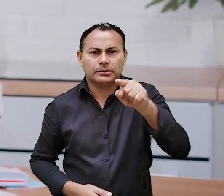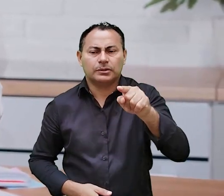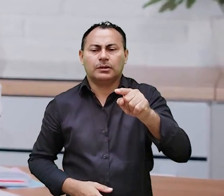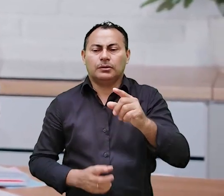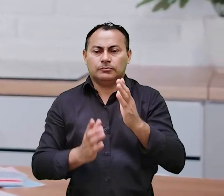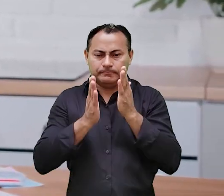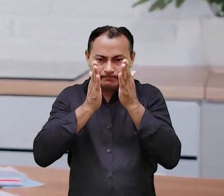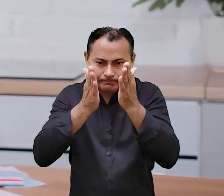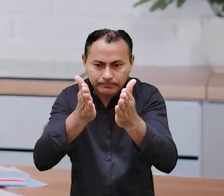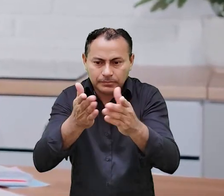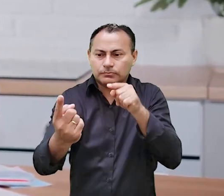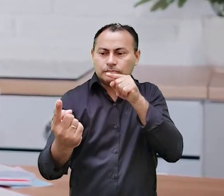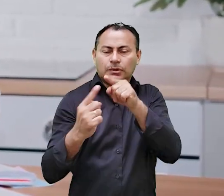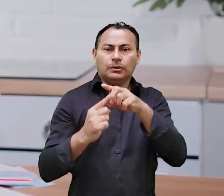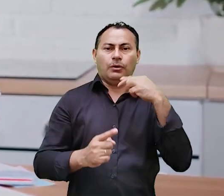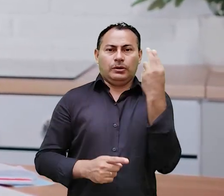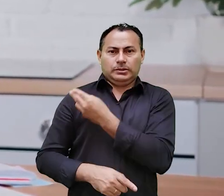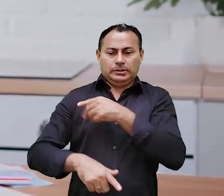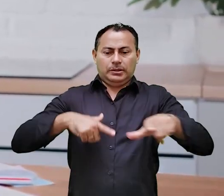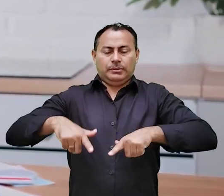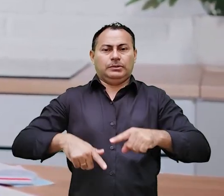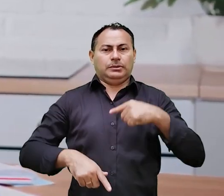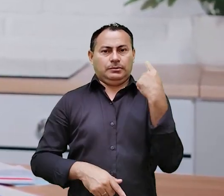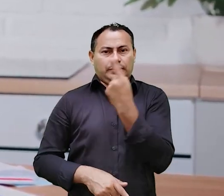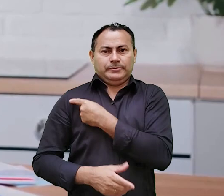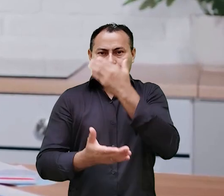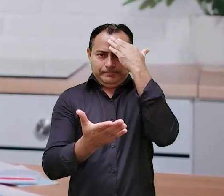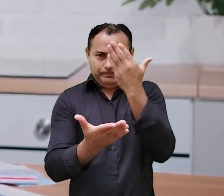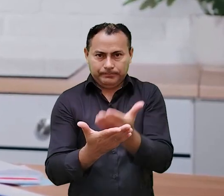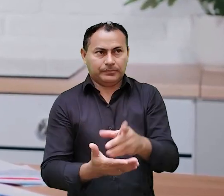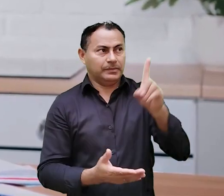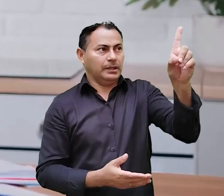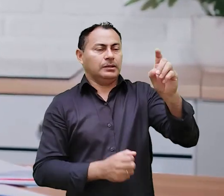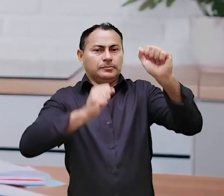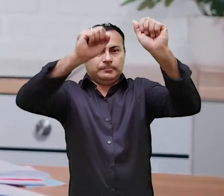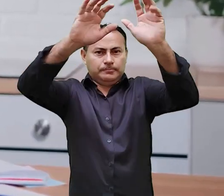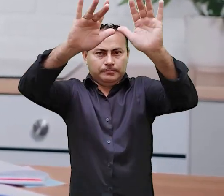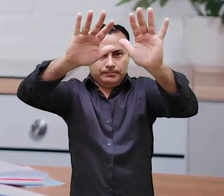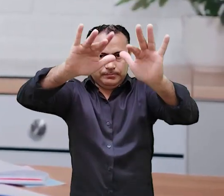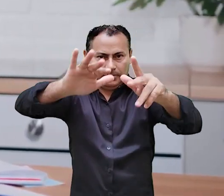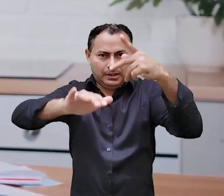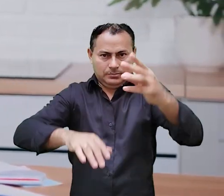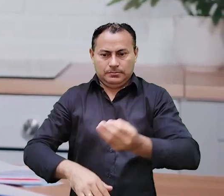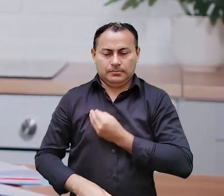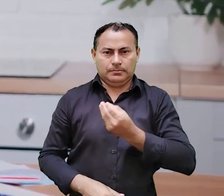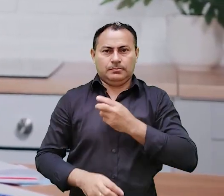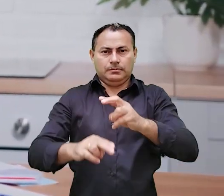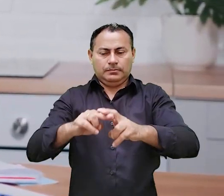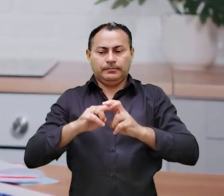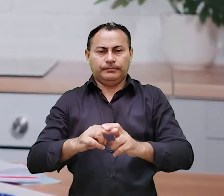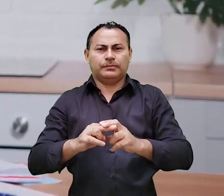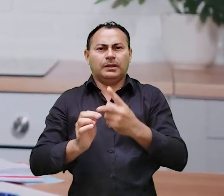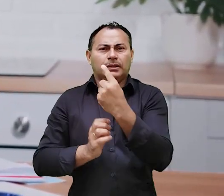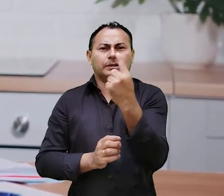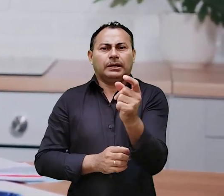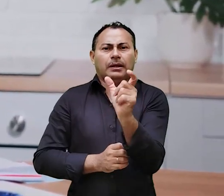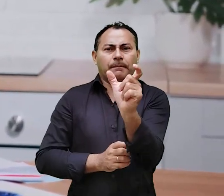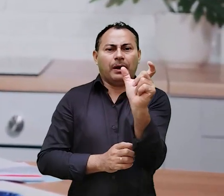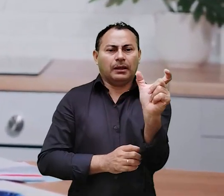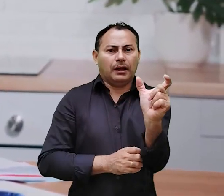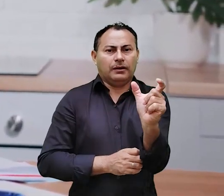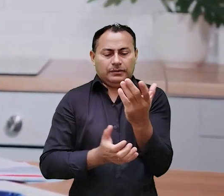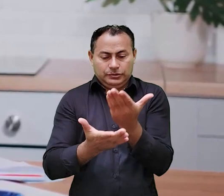você é o alvo do nosso trabalho. E nós acreditamos, Deus tem abençoado a sua vida através de